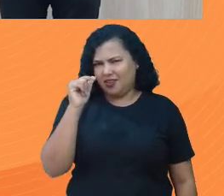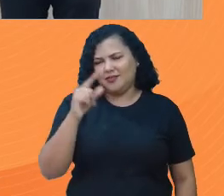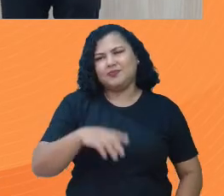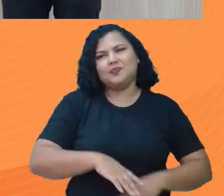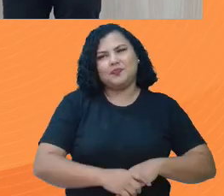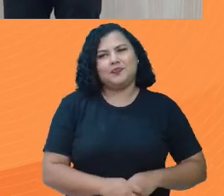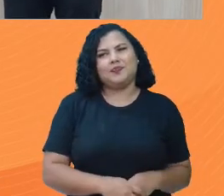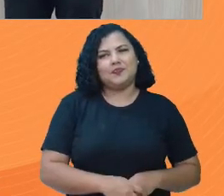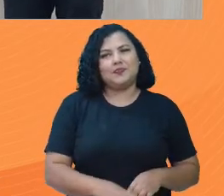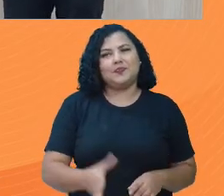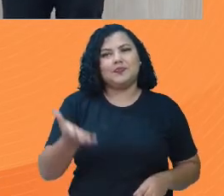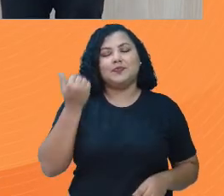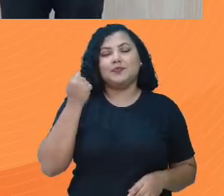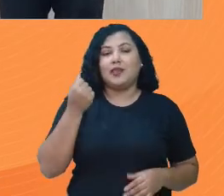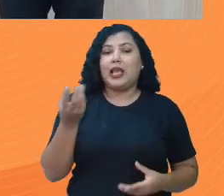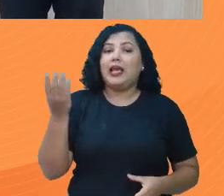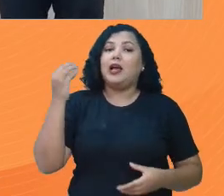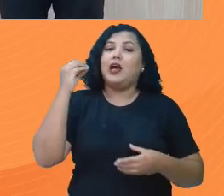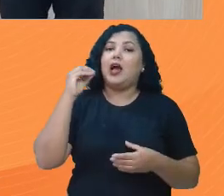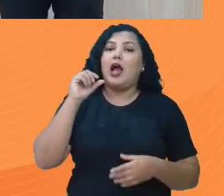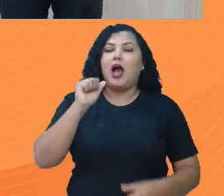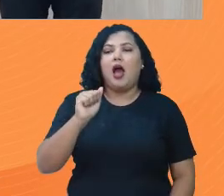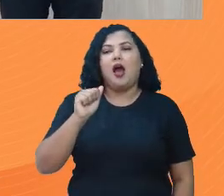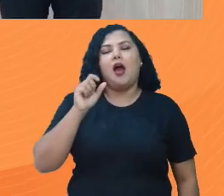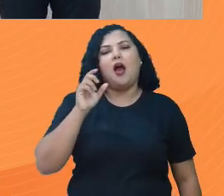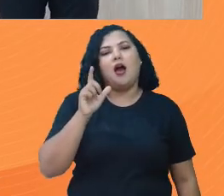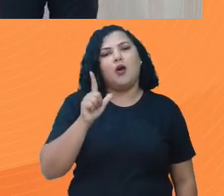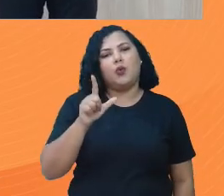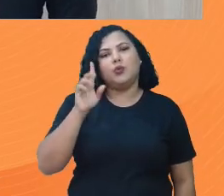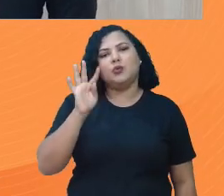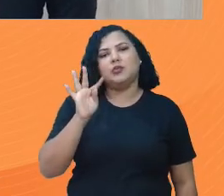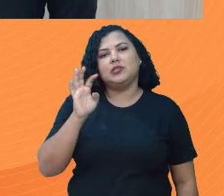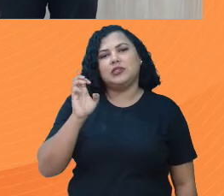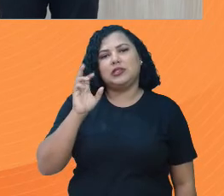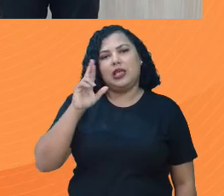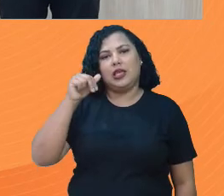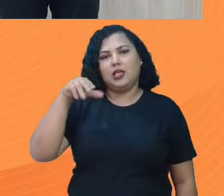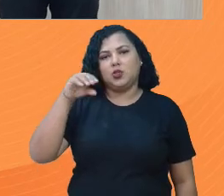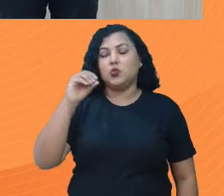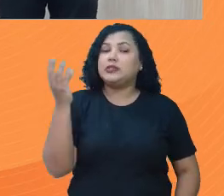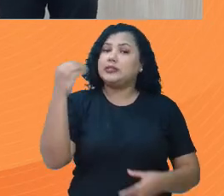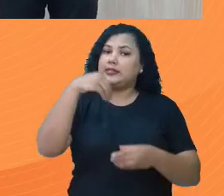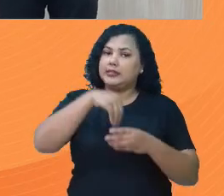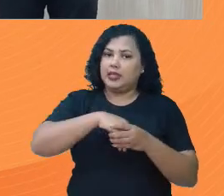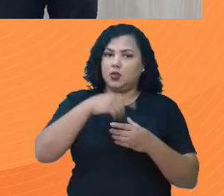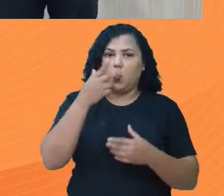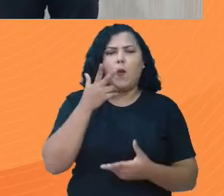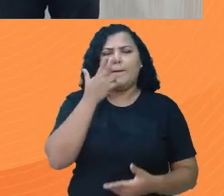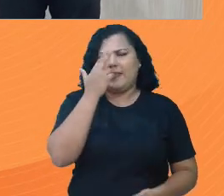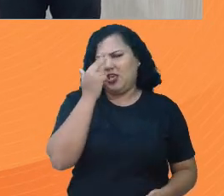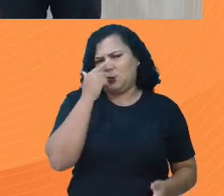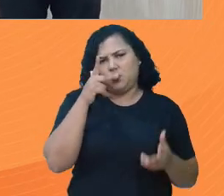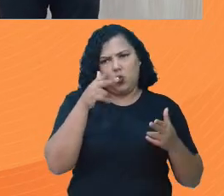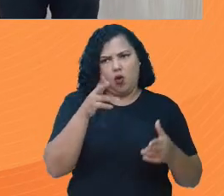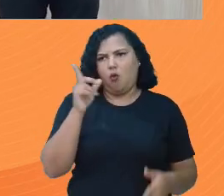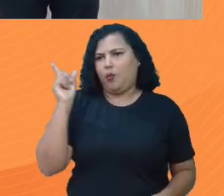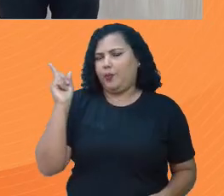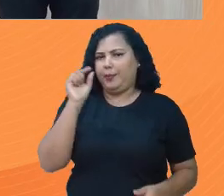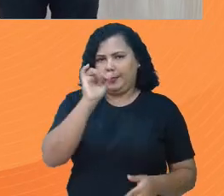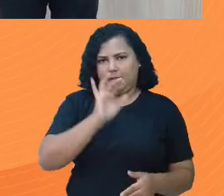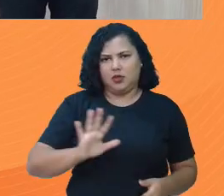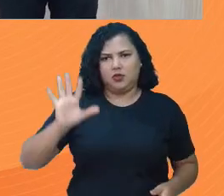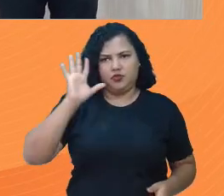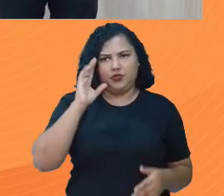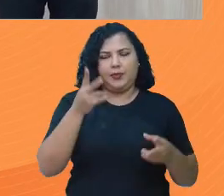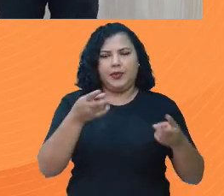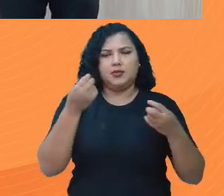bola? Vamos lá agora para os ângulos alternos internos. Então eu vou seguir aí, ó, o mesmo passo. A gente vai pegar